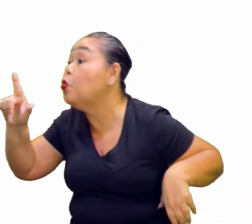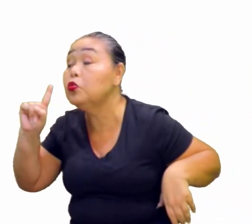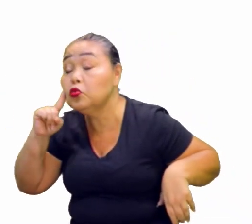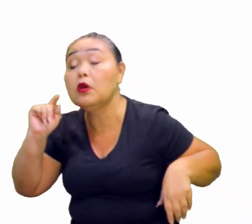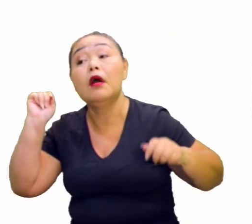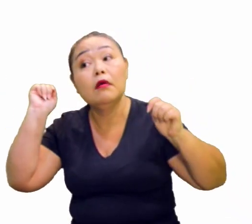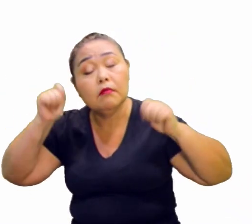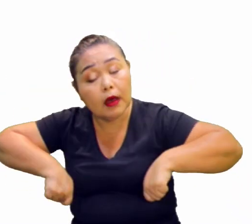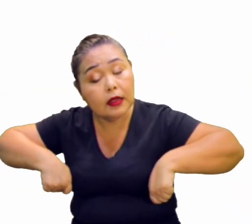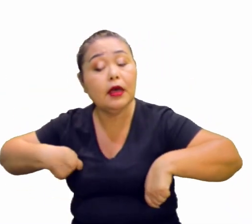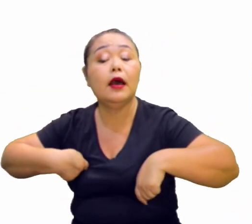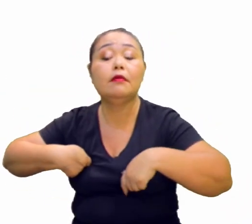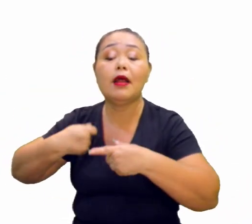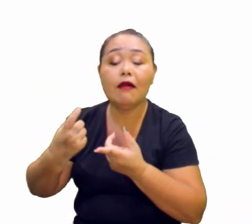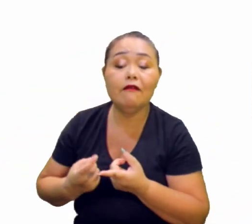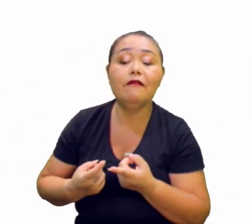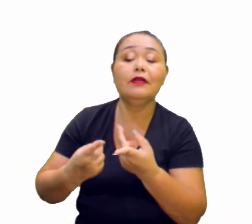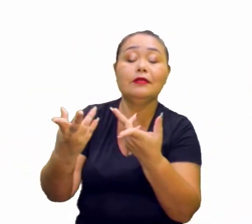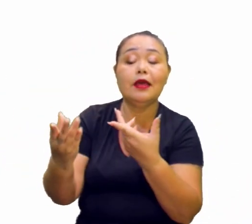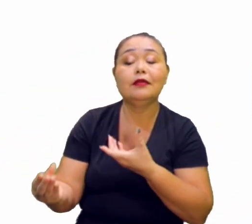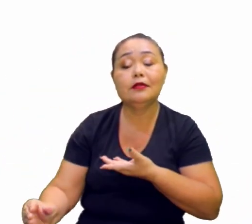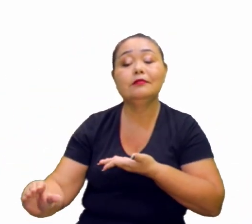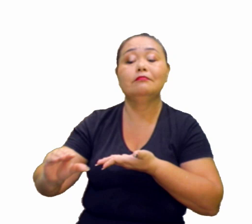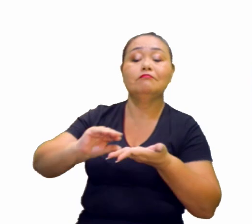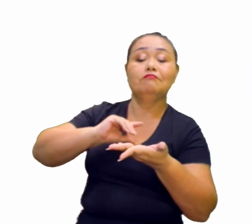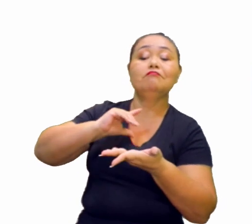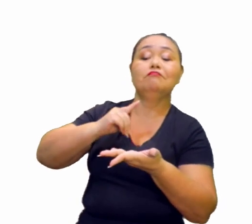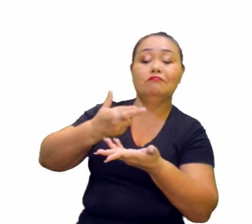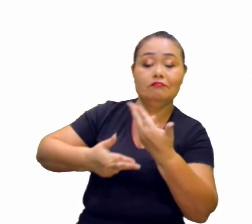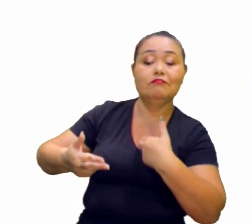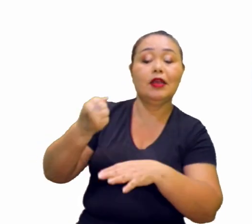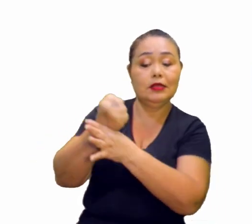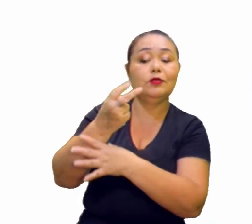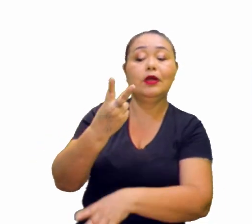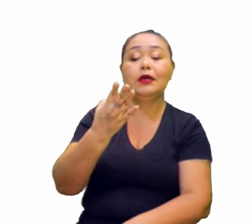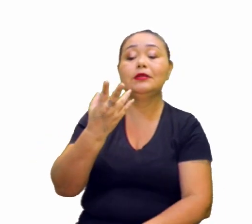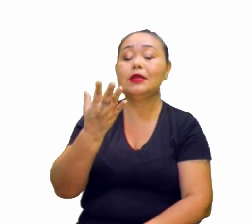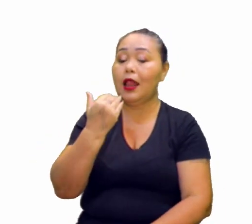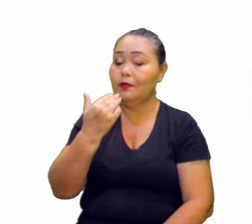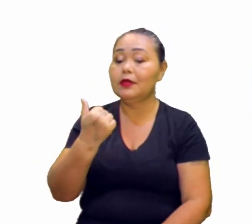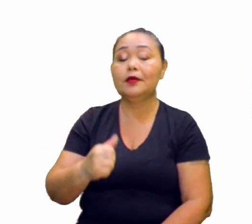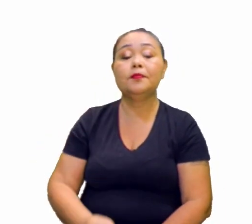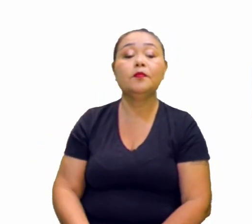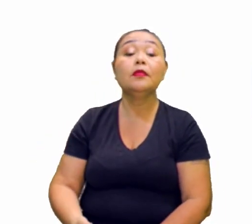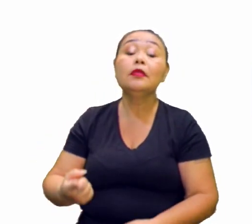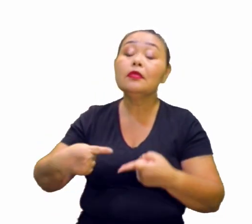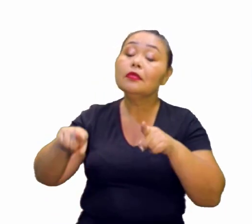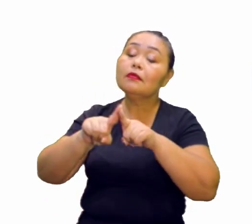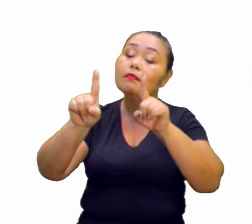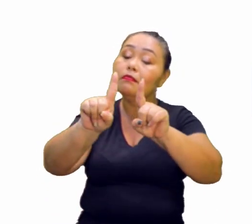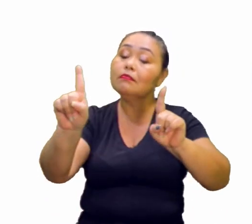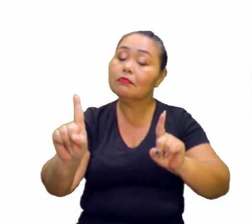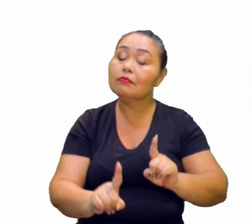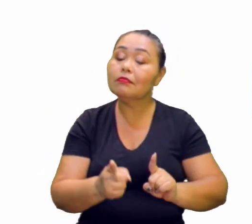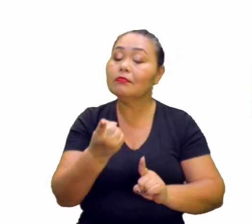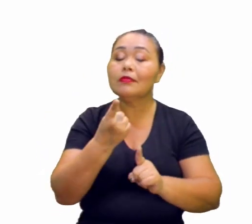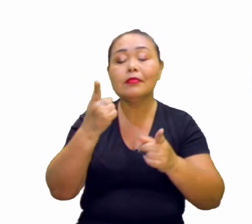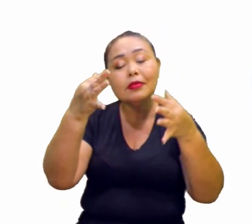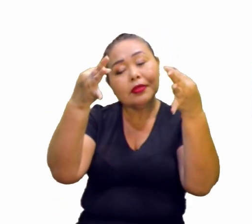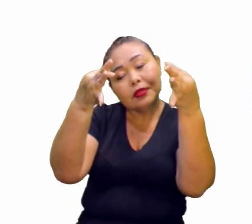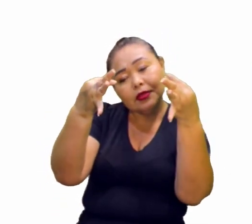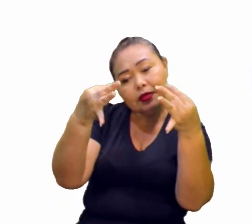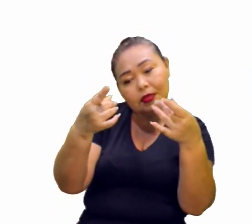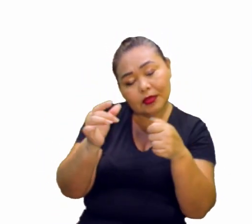de sobrevivência. Por isso que a gente está falando aqui nesse nível de segurança alimentar. E também dos serviços ambientais, né, que a gente detalhou ali